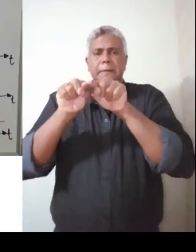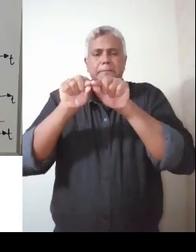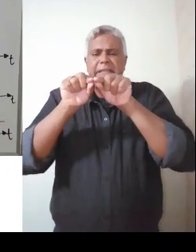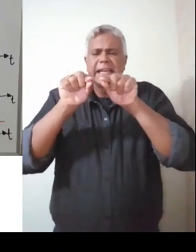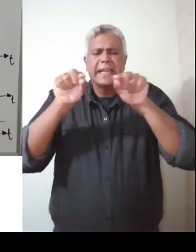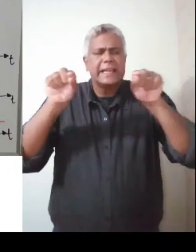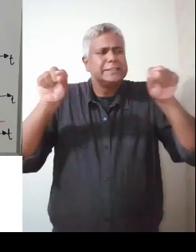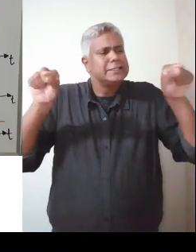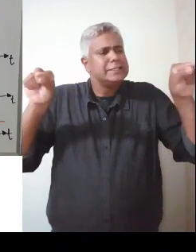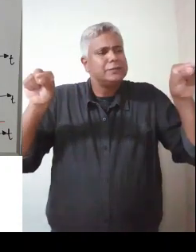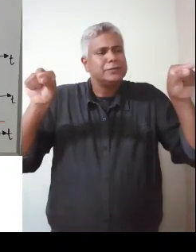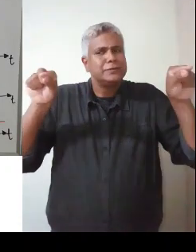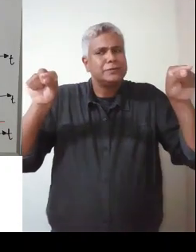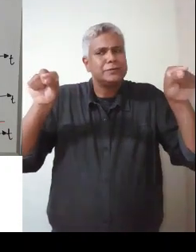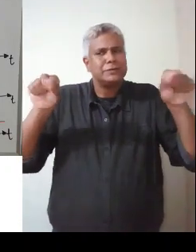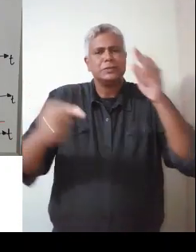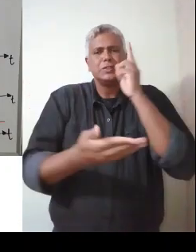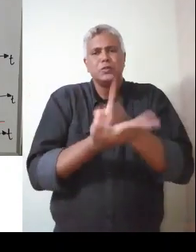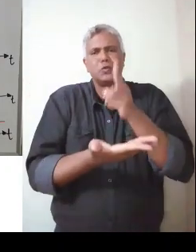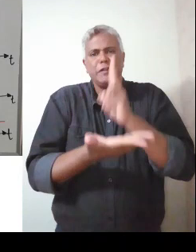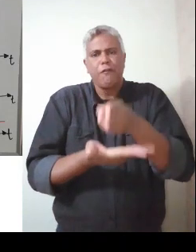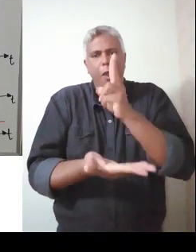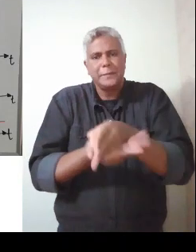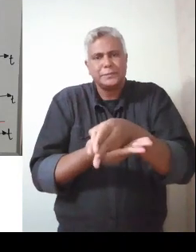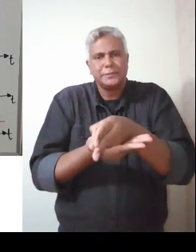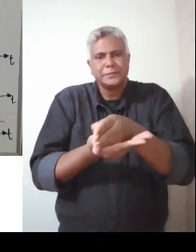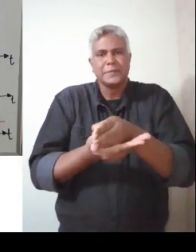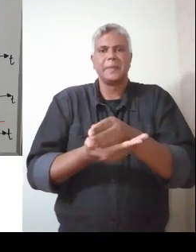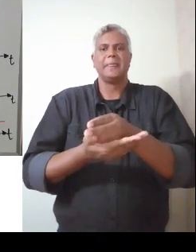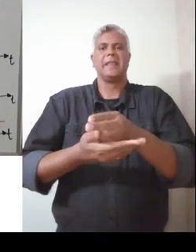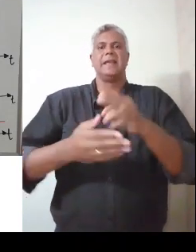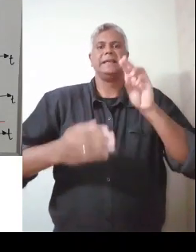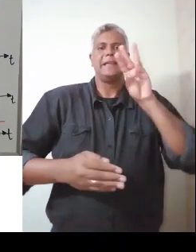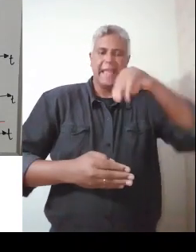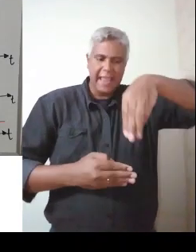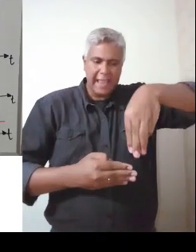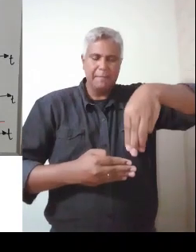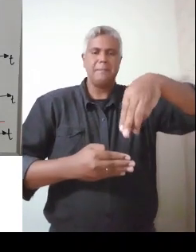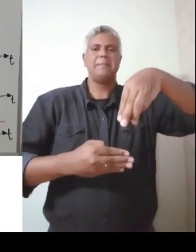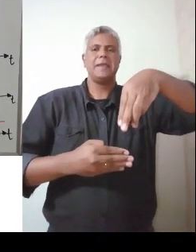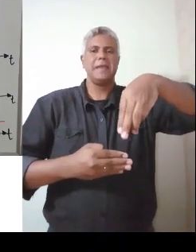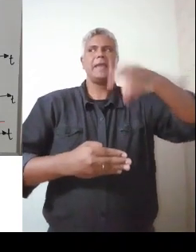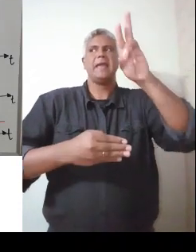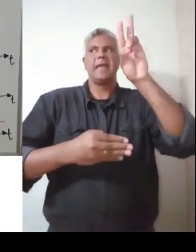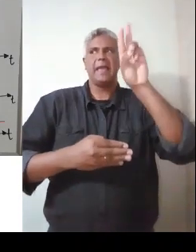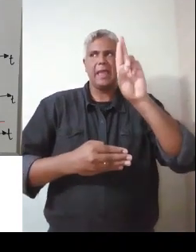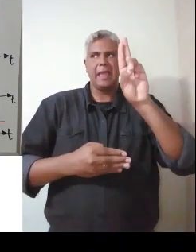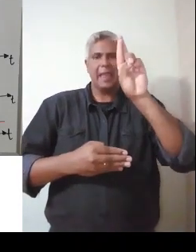como MRU. Este é um movimento uniforme. A palavra